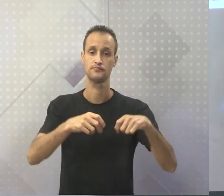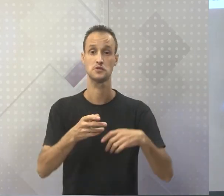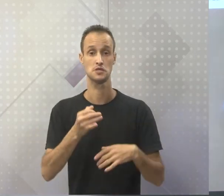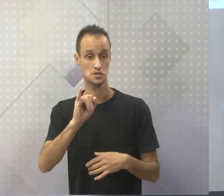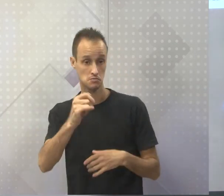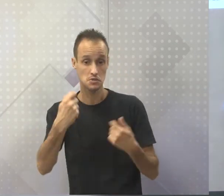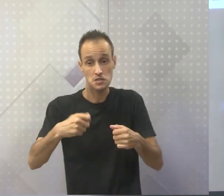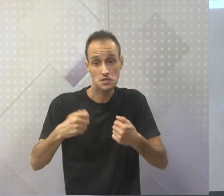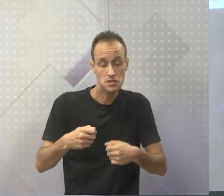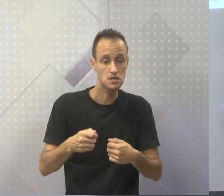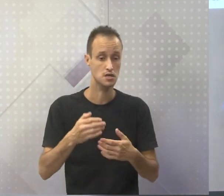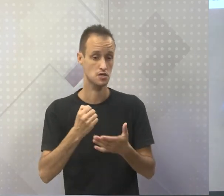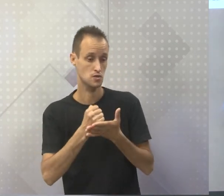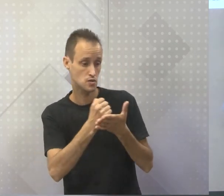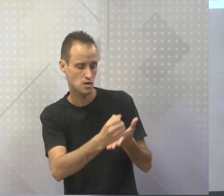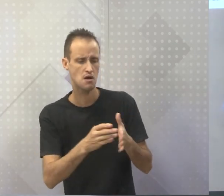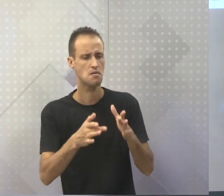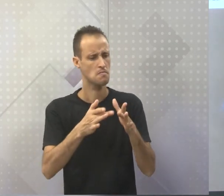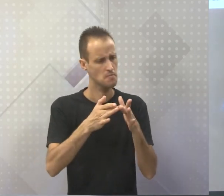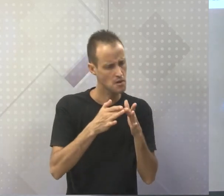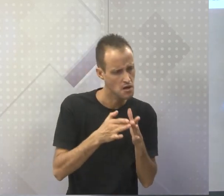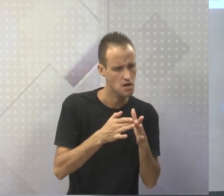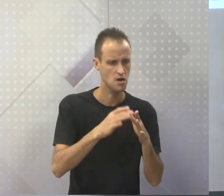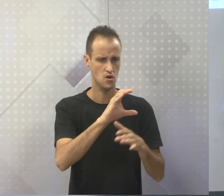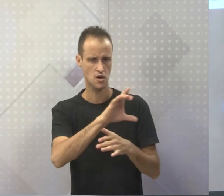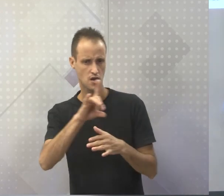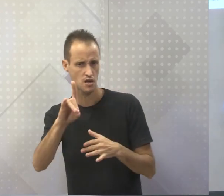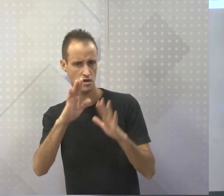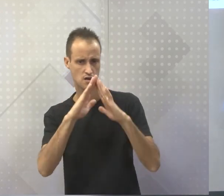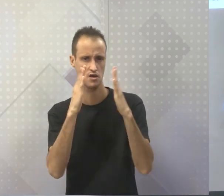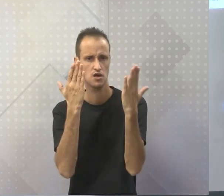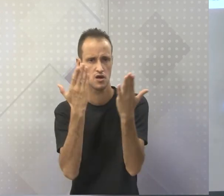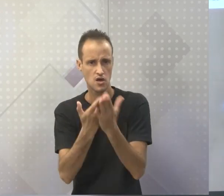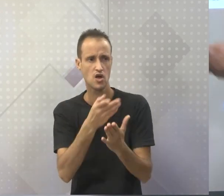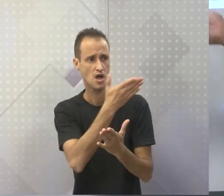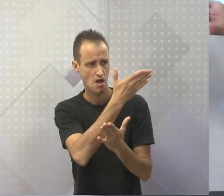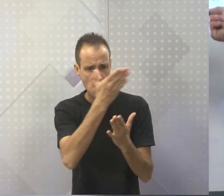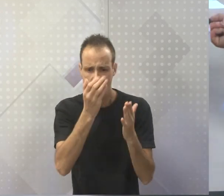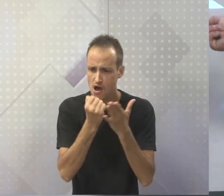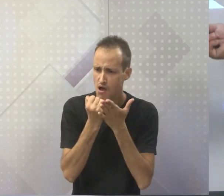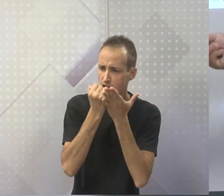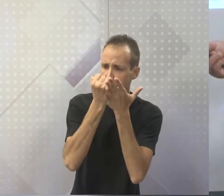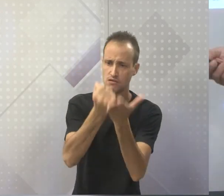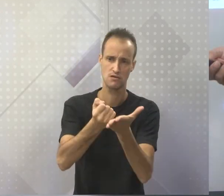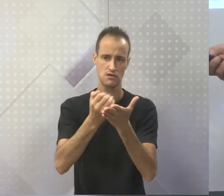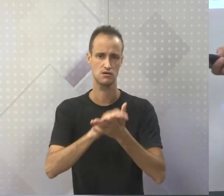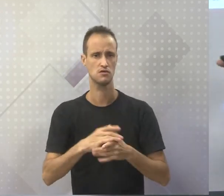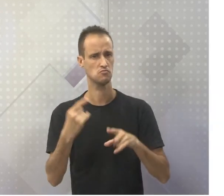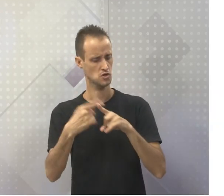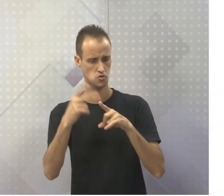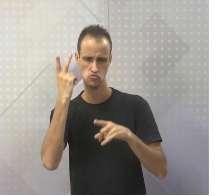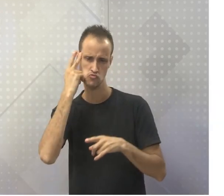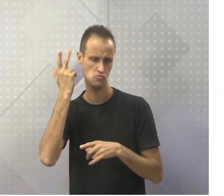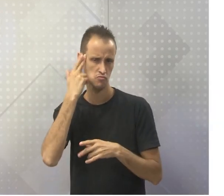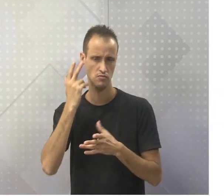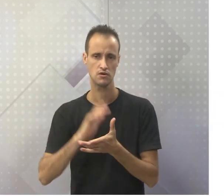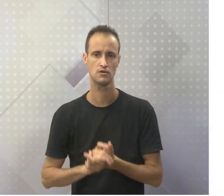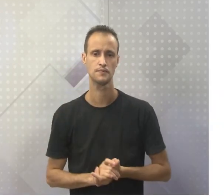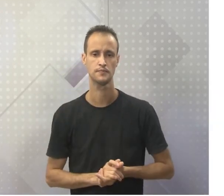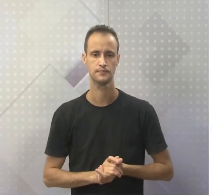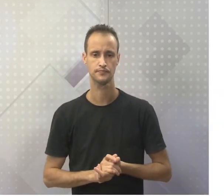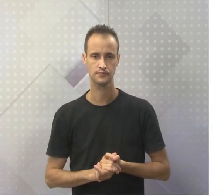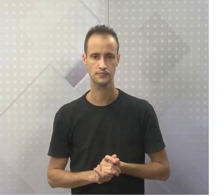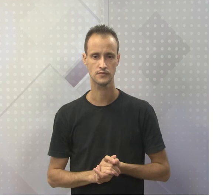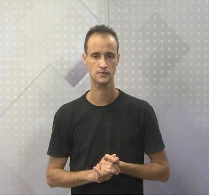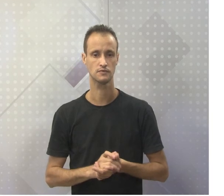for necessário, a coordenação, a direção da sua escola, porque eles vão te ajudar. Isso é biológico, tá? E aqui